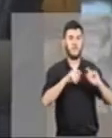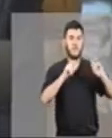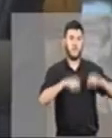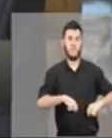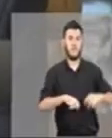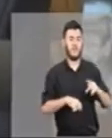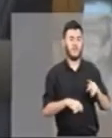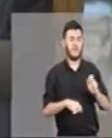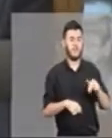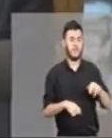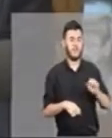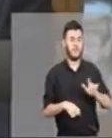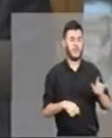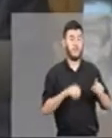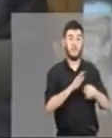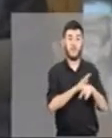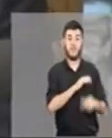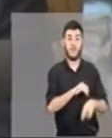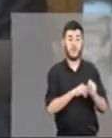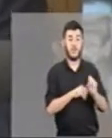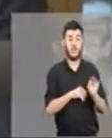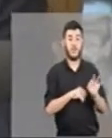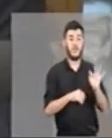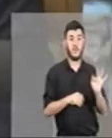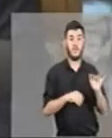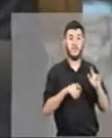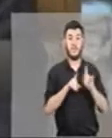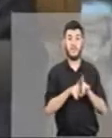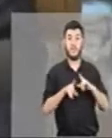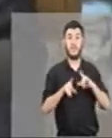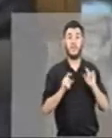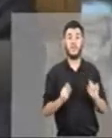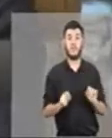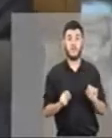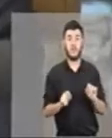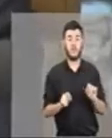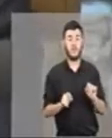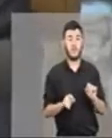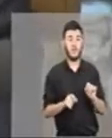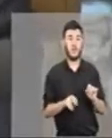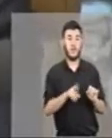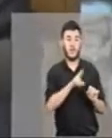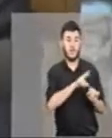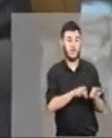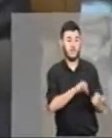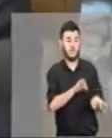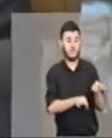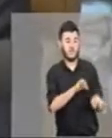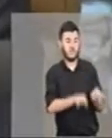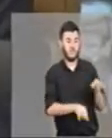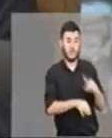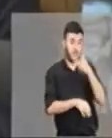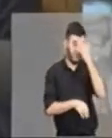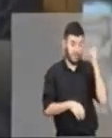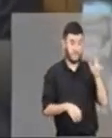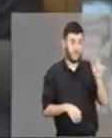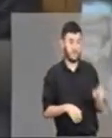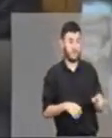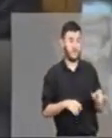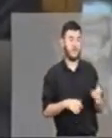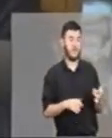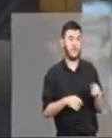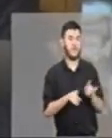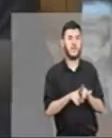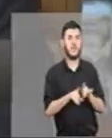de pessoa destituída de prerrogativa de foro. A questão da prerrogativa de foro